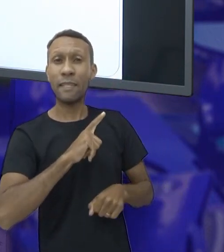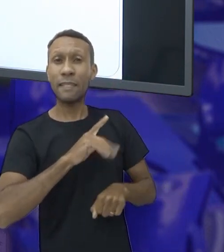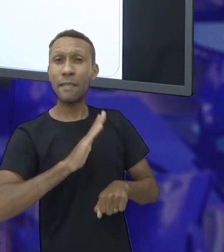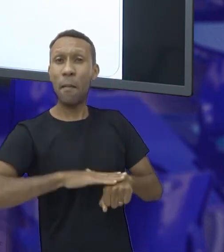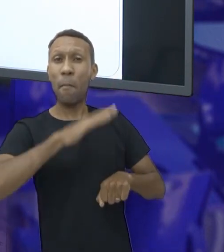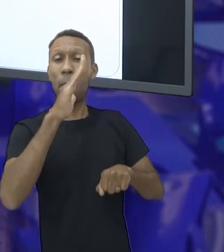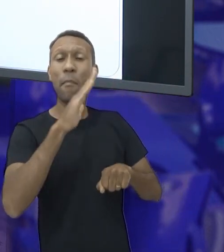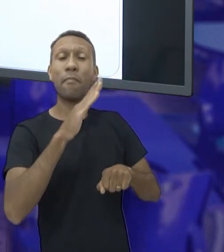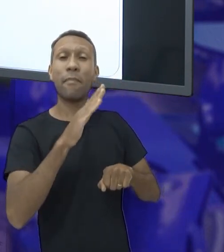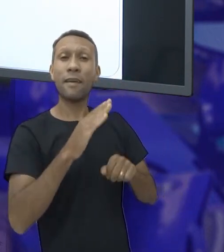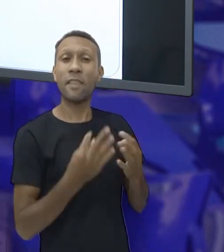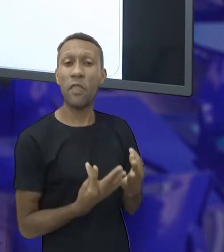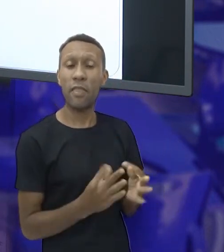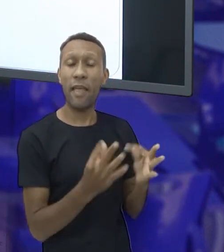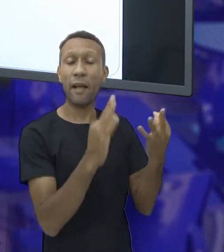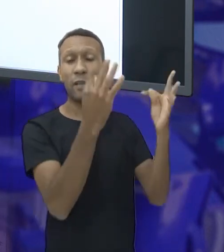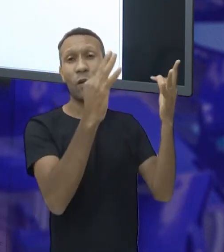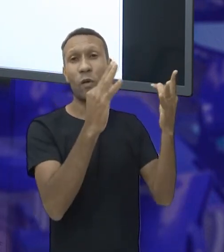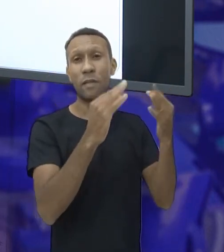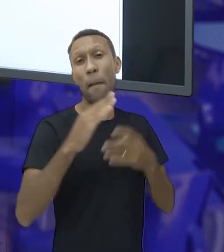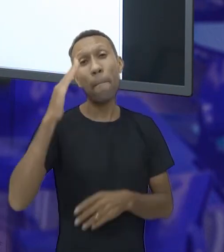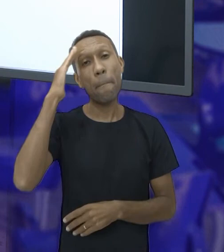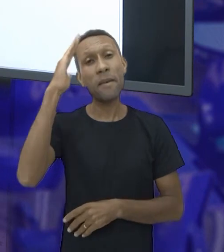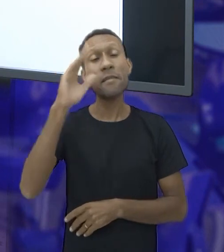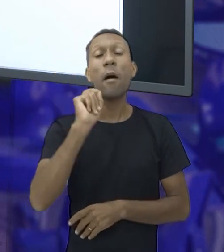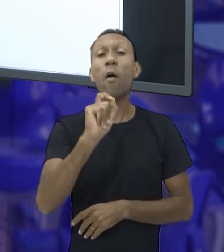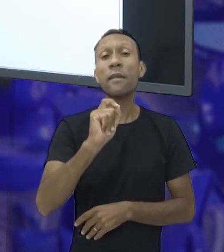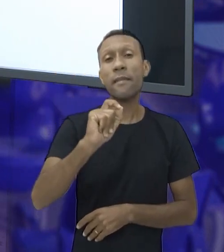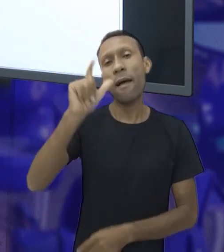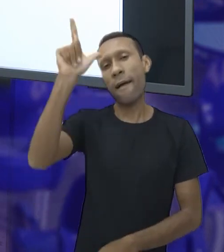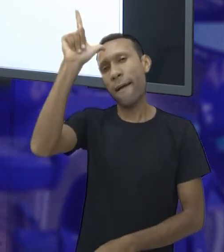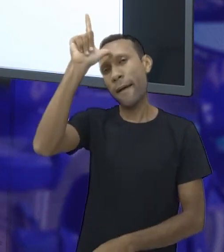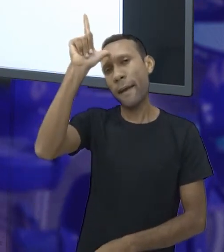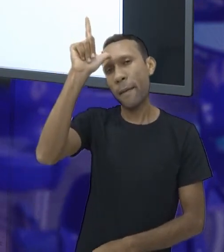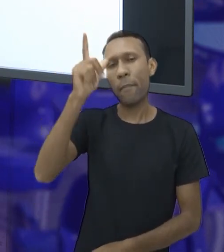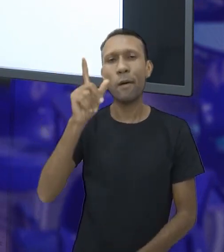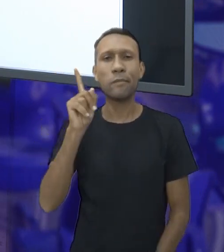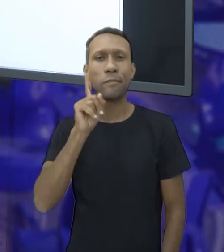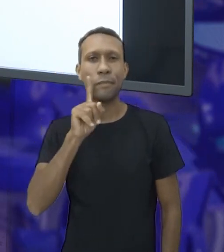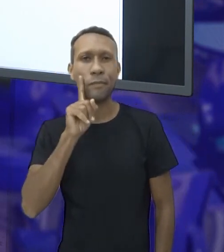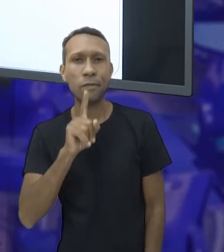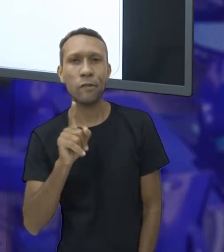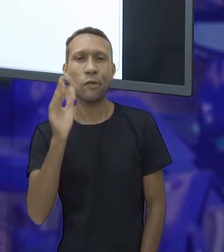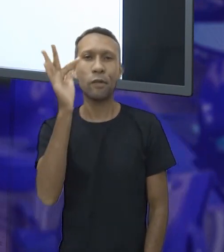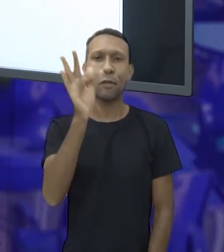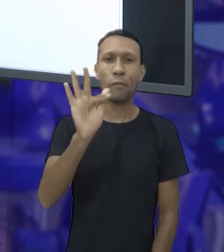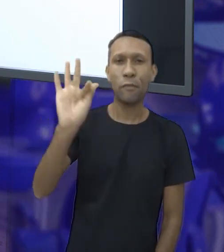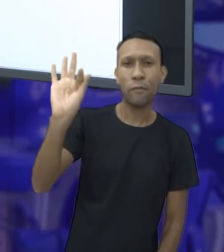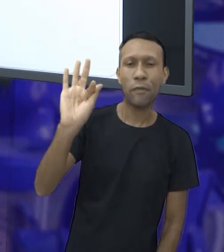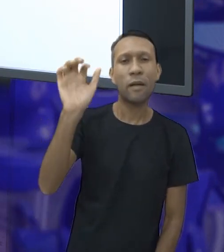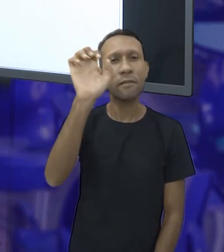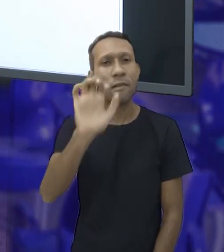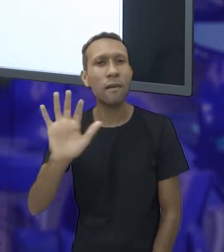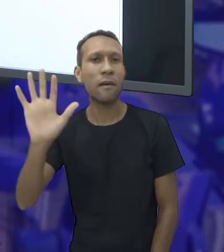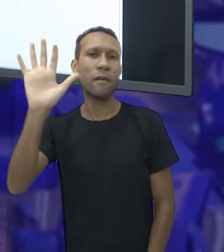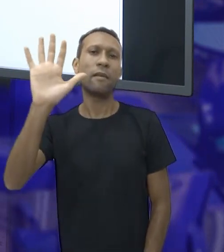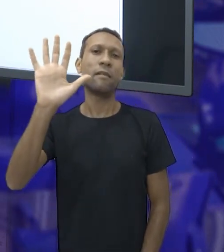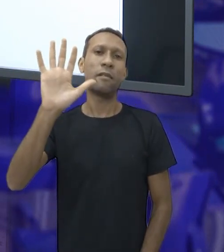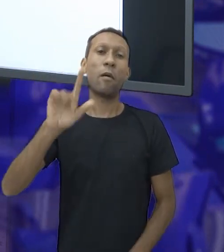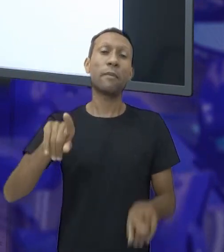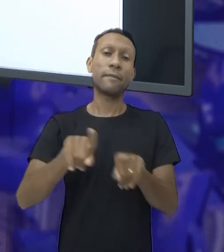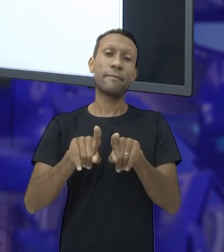das tradicionais indústrias da Alemanha, da Itália, dos Estados Unidos, da França, da Inglaterra e do